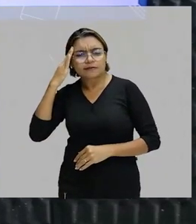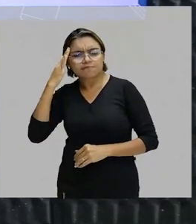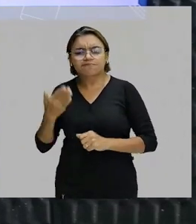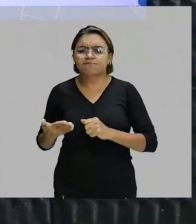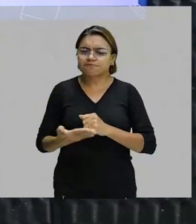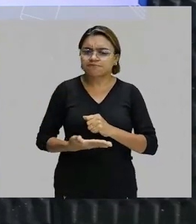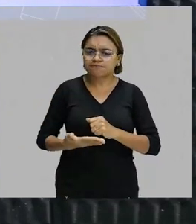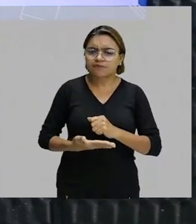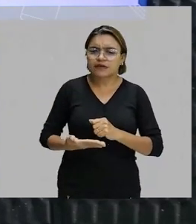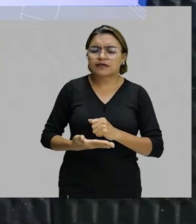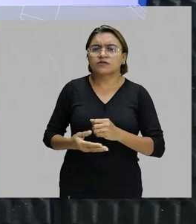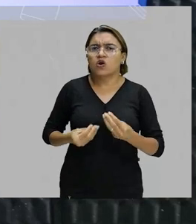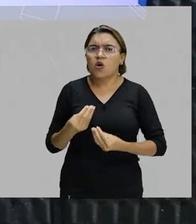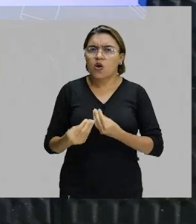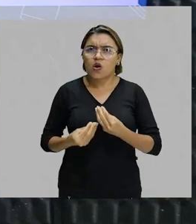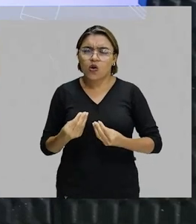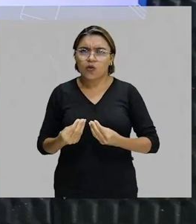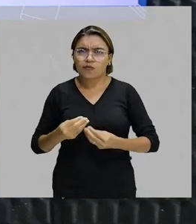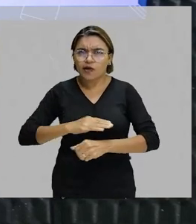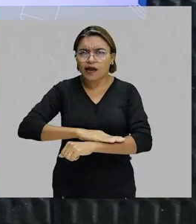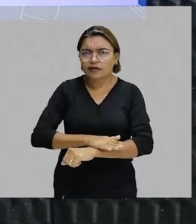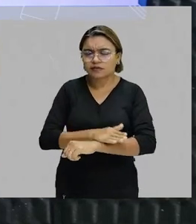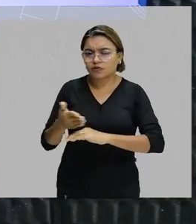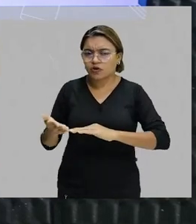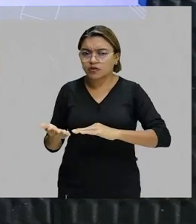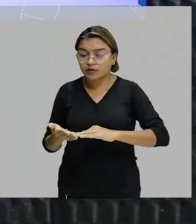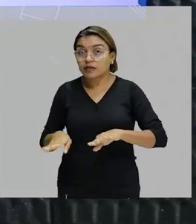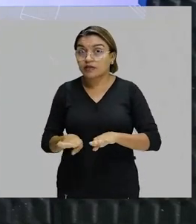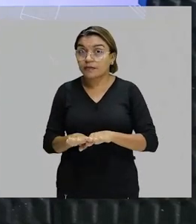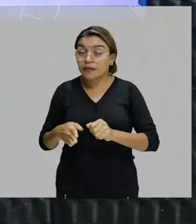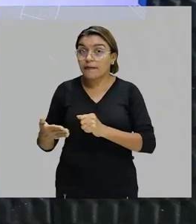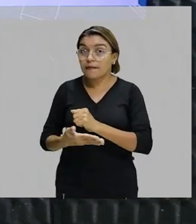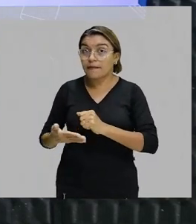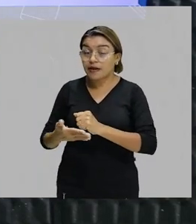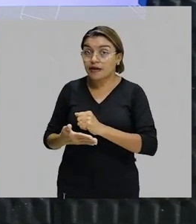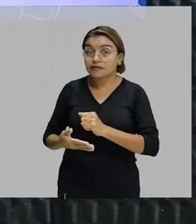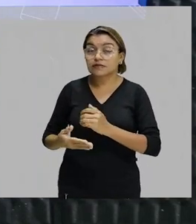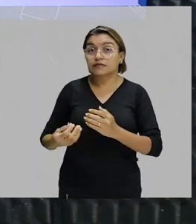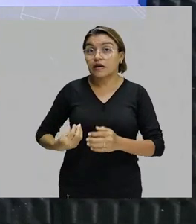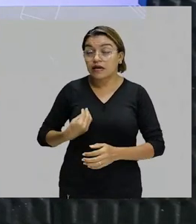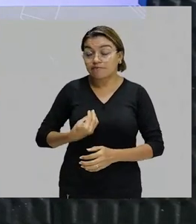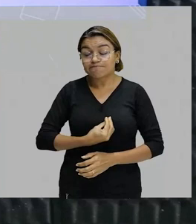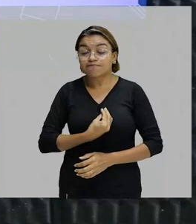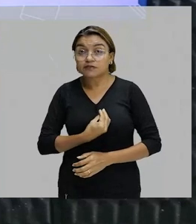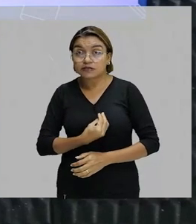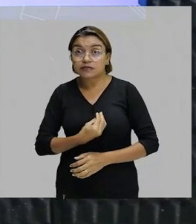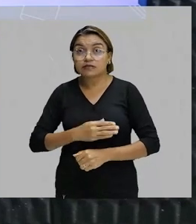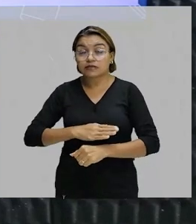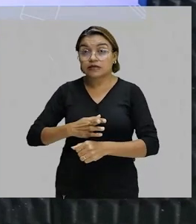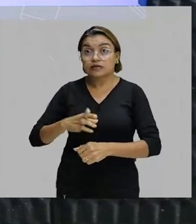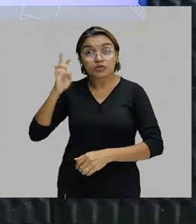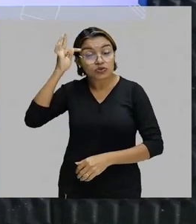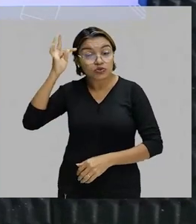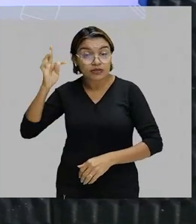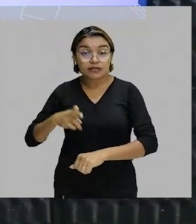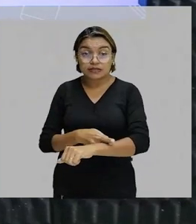racismo contemporâneo que por sua vez também dá base à existência das teorias raciais E aproveitando que a gente vai falar sobre esse